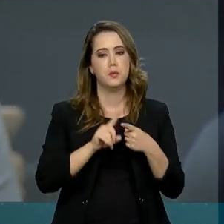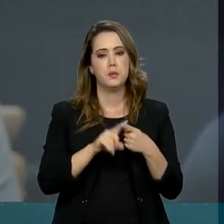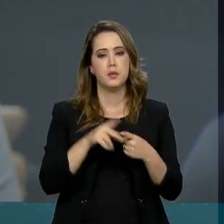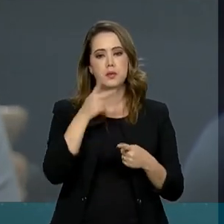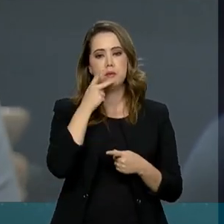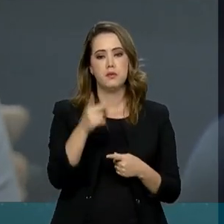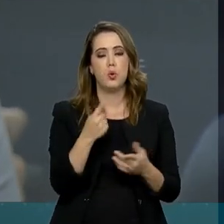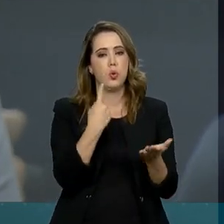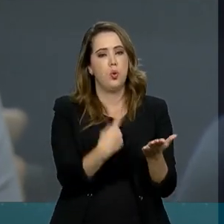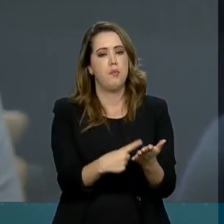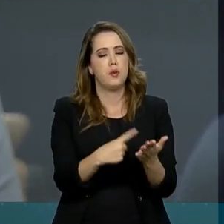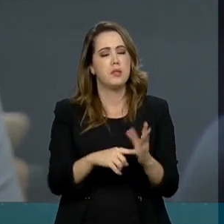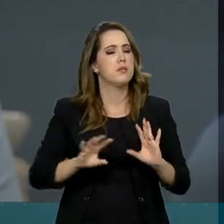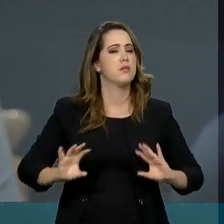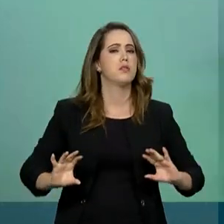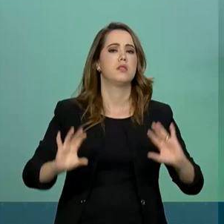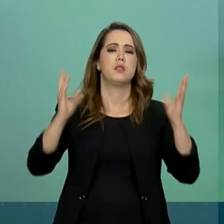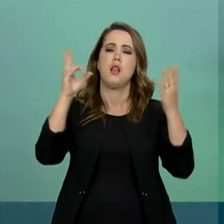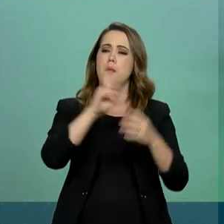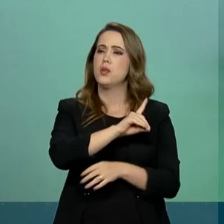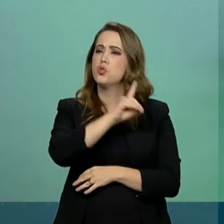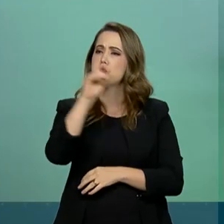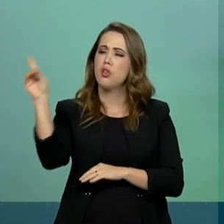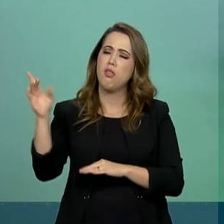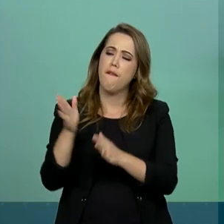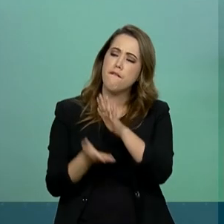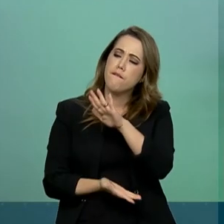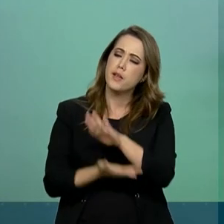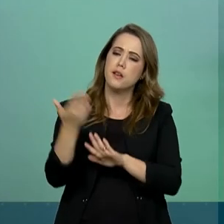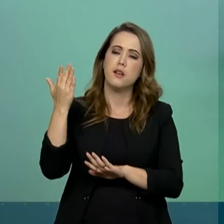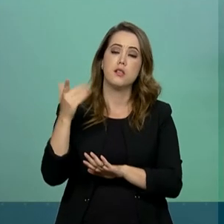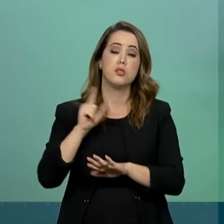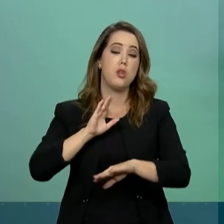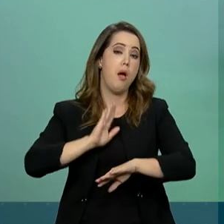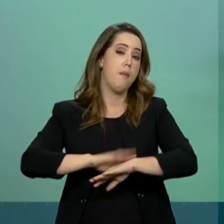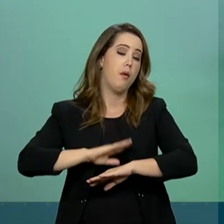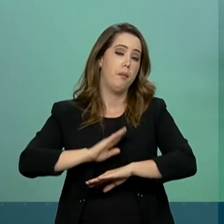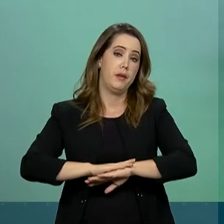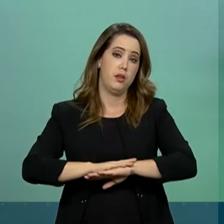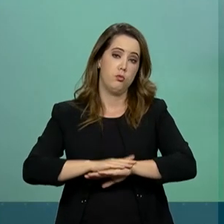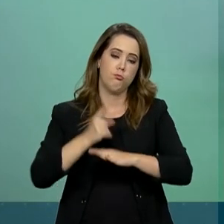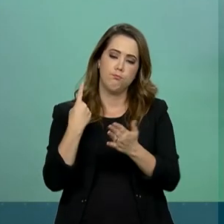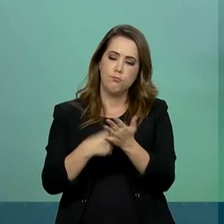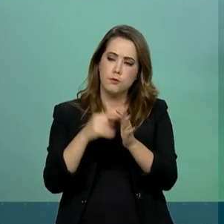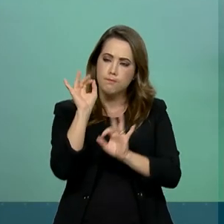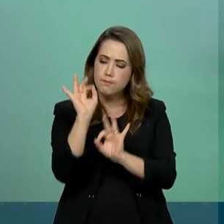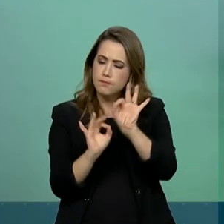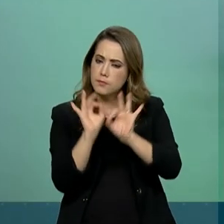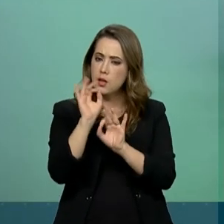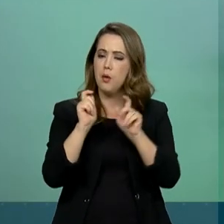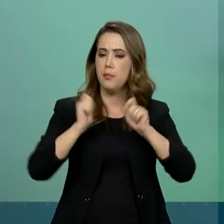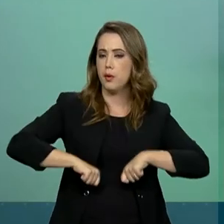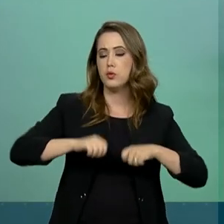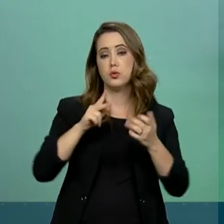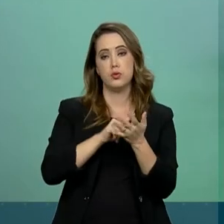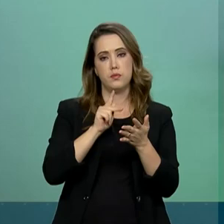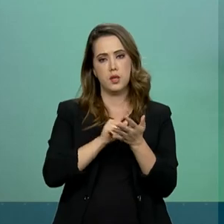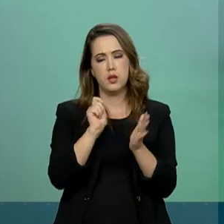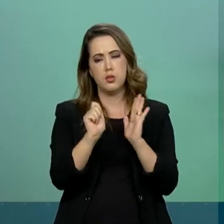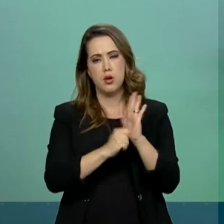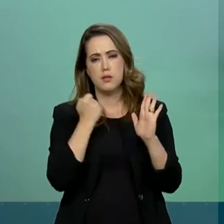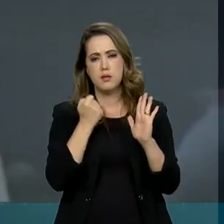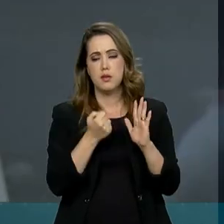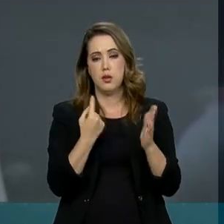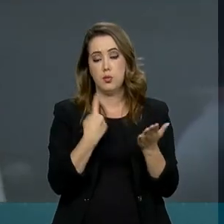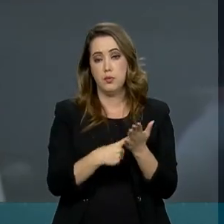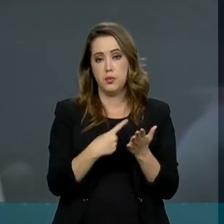que poderão ser celebradas durante a viagem já estão em fase de consolidação pode efetivamente ser assinado algum